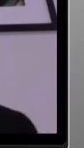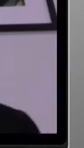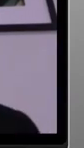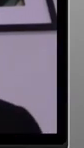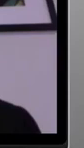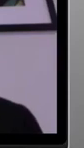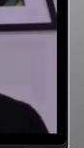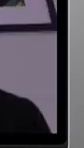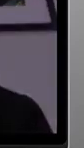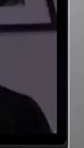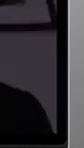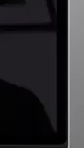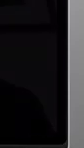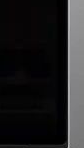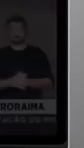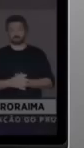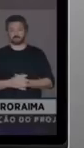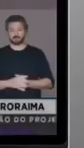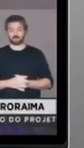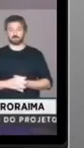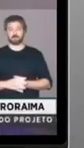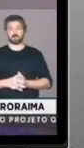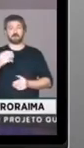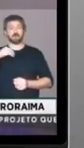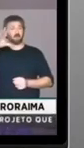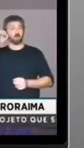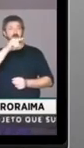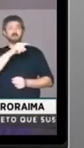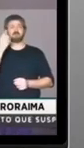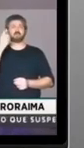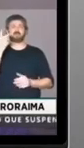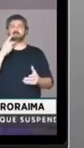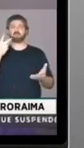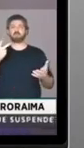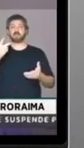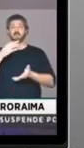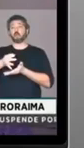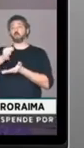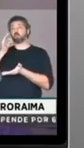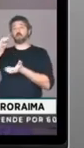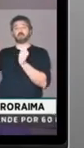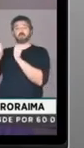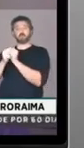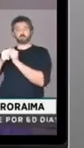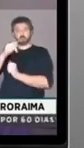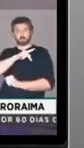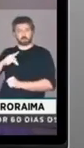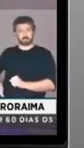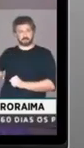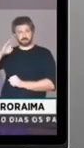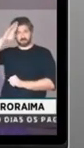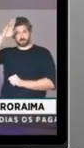sorridente, muito feliz, atendendo a todos. Eu ouvi agora o deputado dizer que tomou café da manhã com o presidente